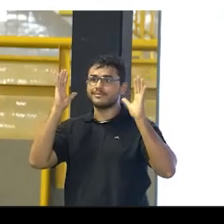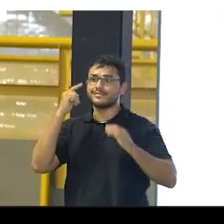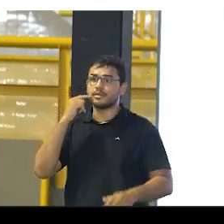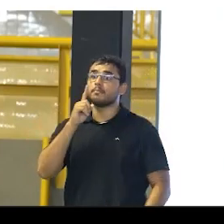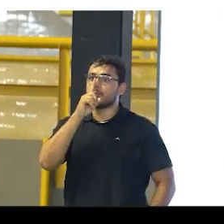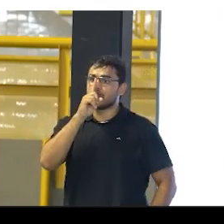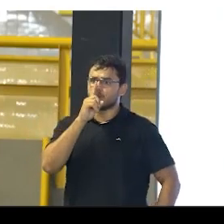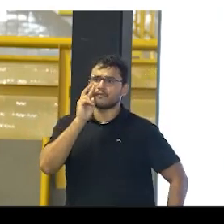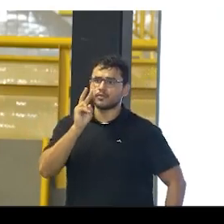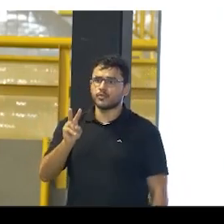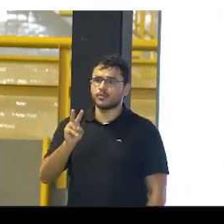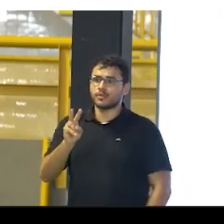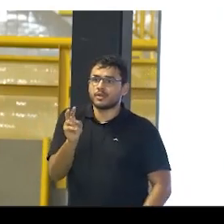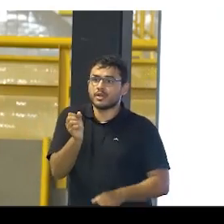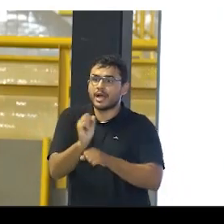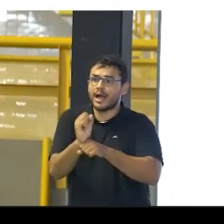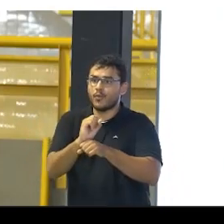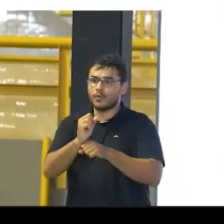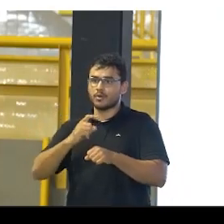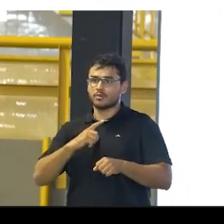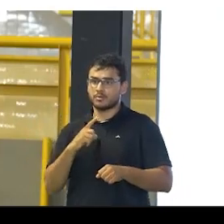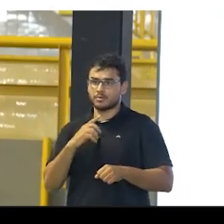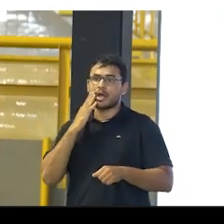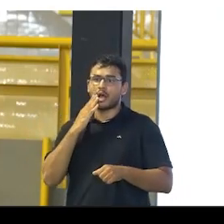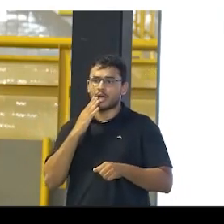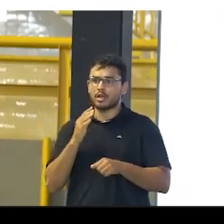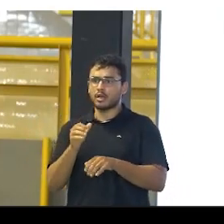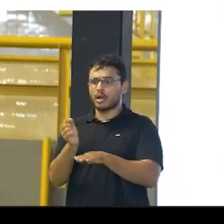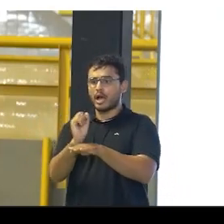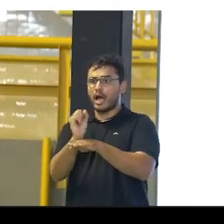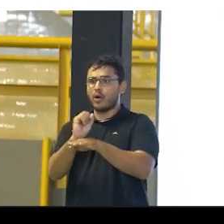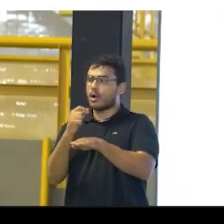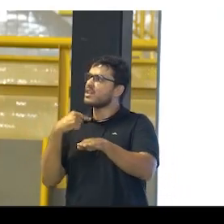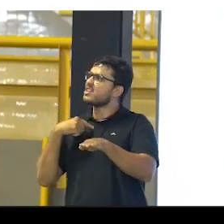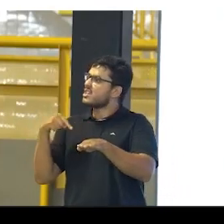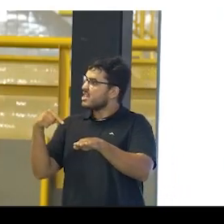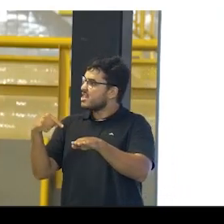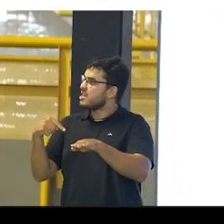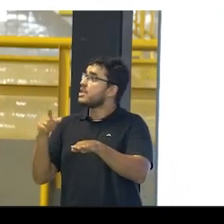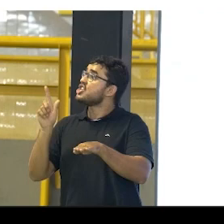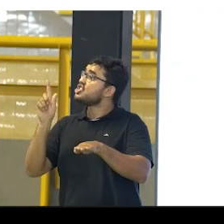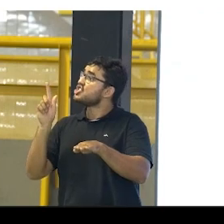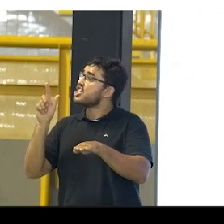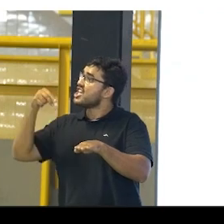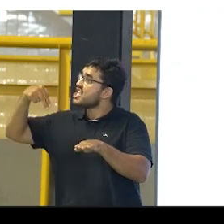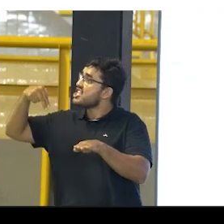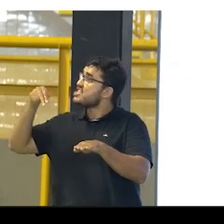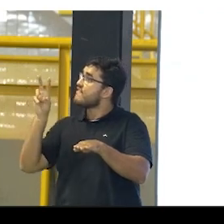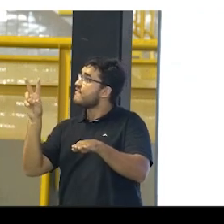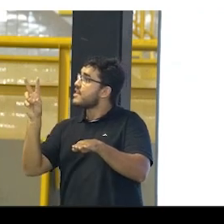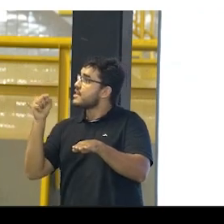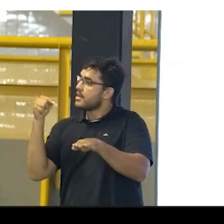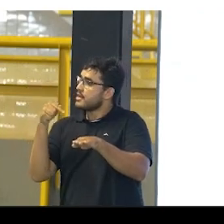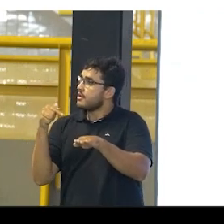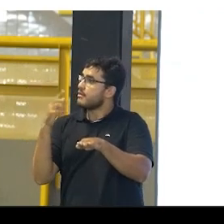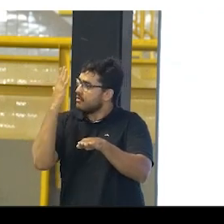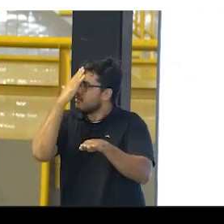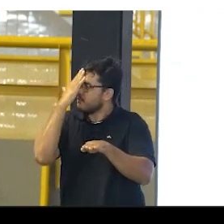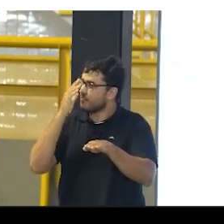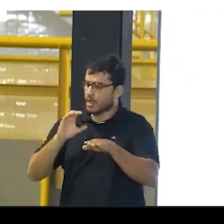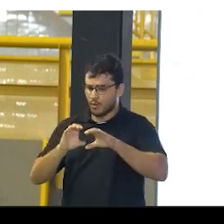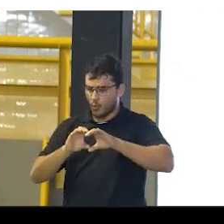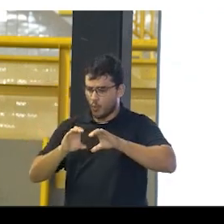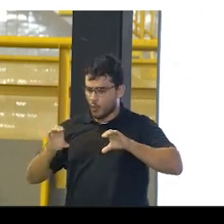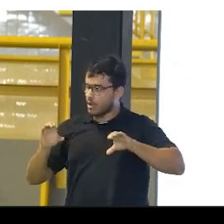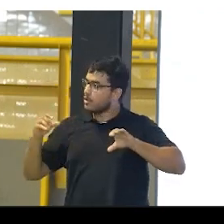explodir. Por quê? Porque é seguro. Né? Então, eu acho que essa questão de ser perigoso, com o passar do tempo a gente